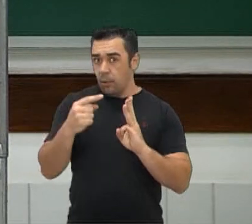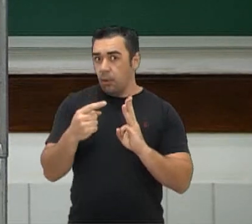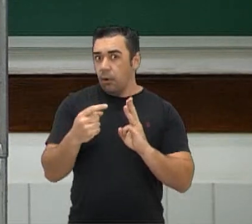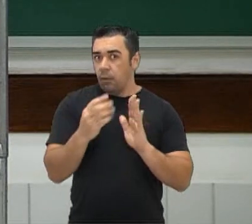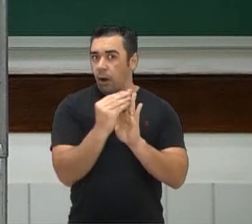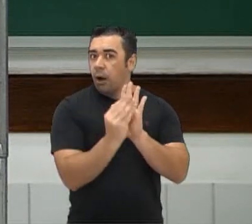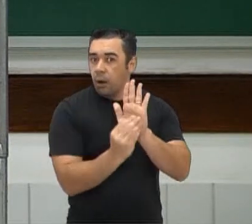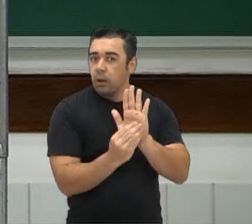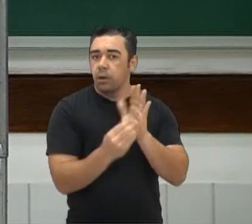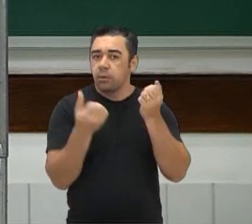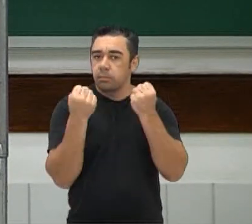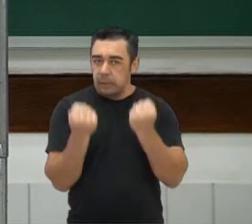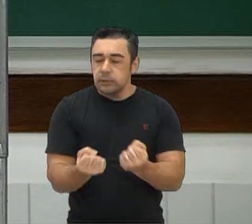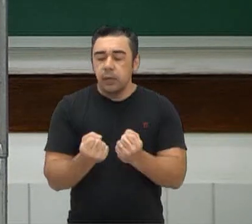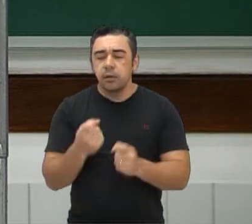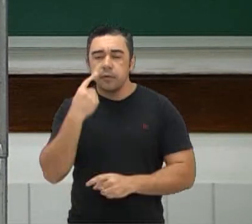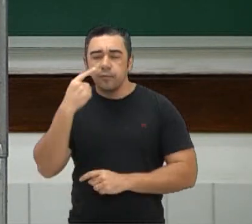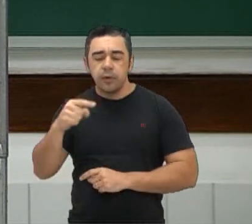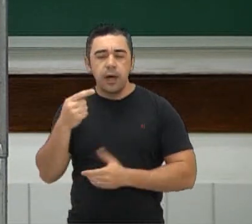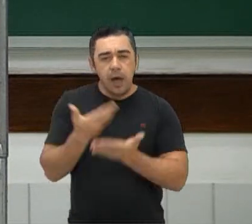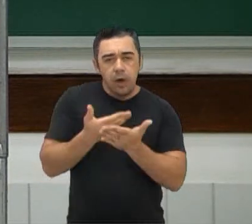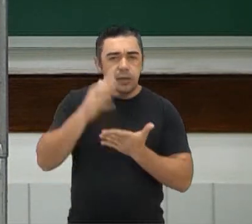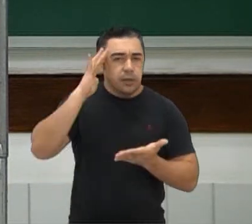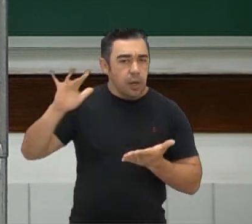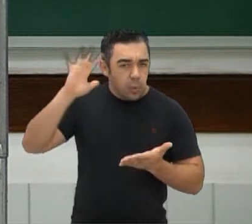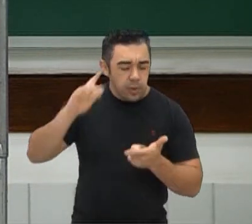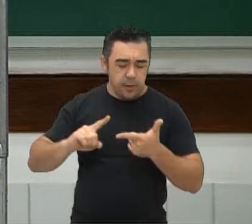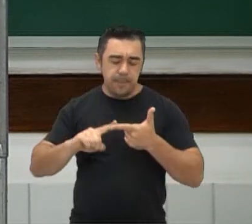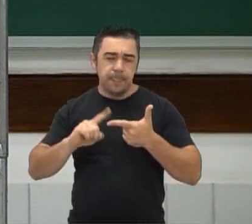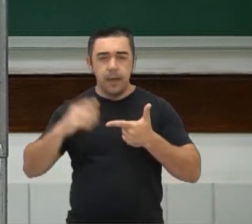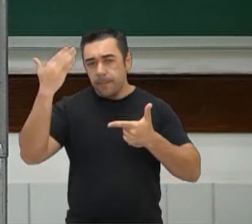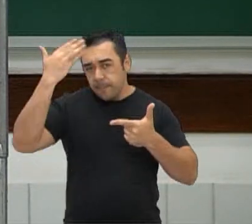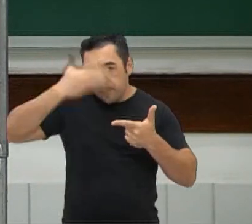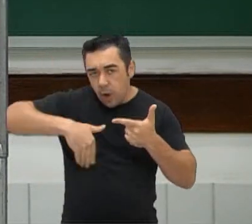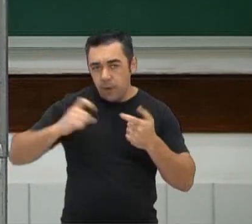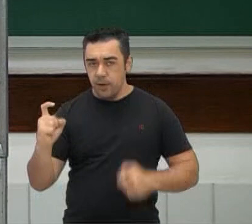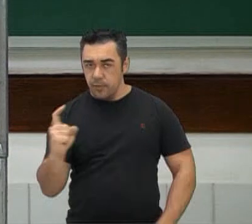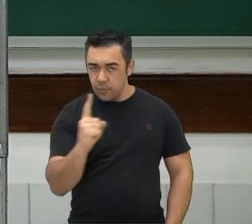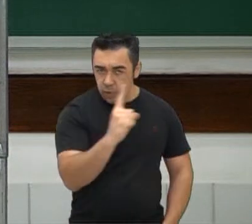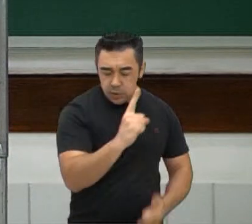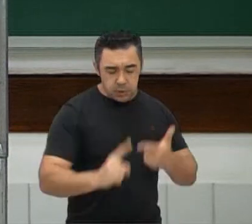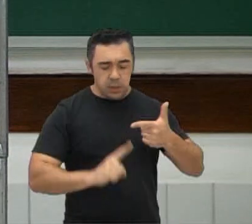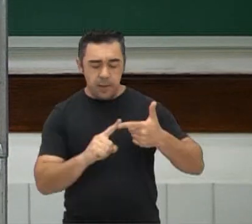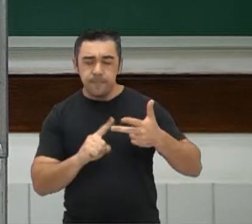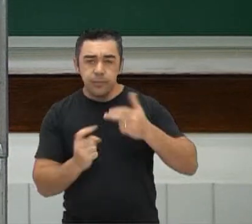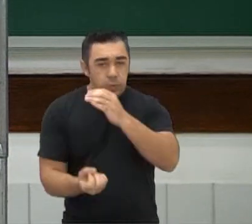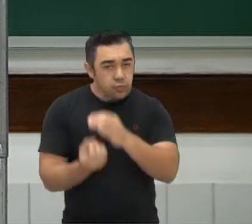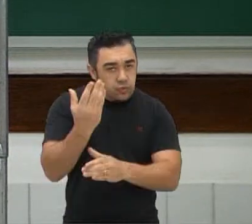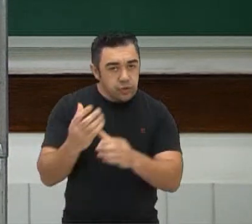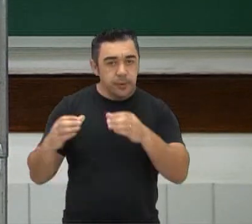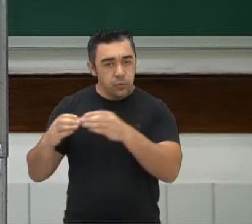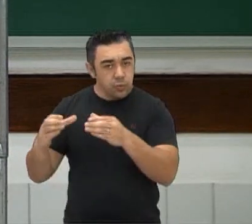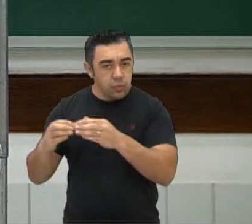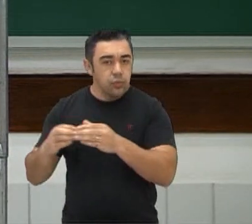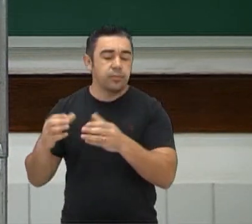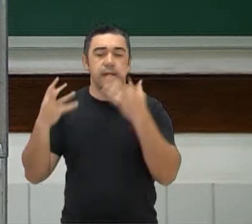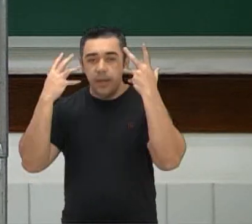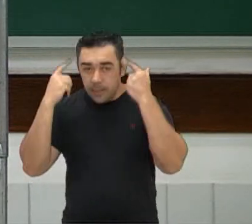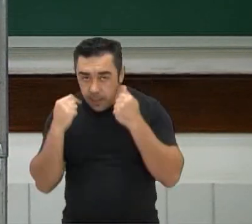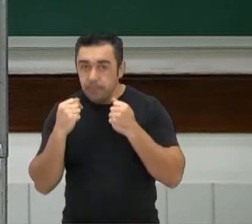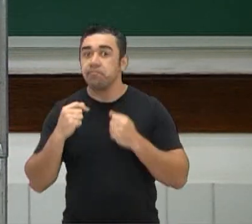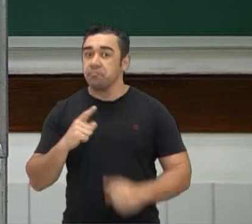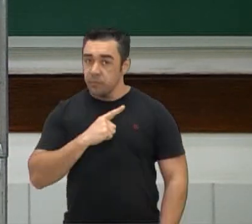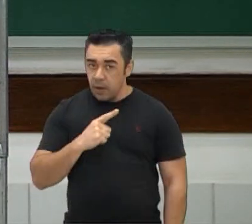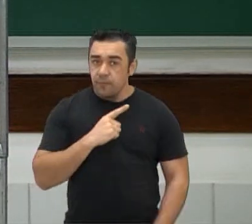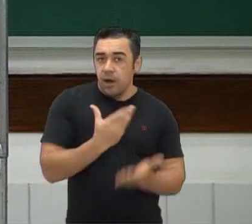teve aula falando das teorias, a gente teve aula falando das evidências evolutivas, de como surge uma espécie. A gente teve bastante aula